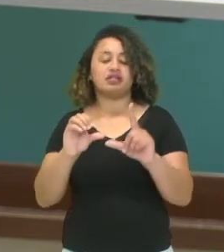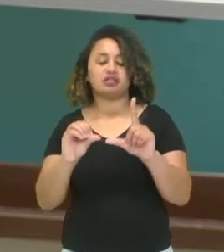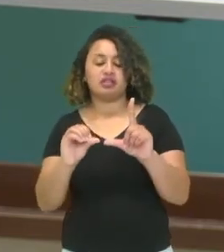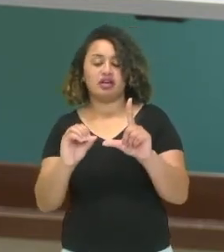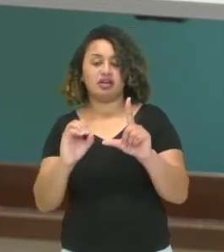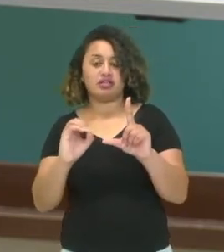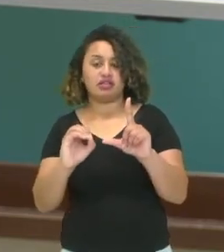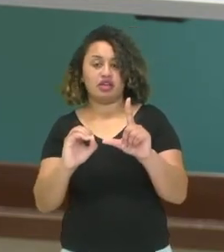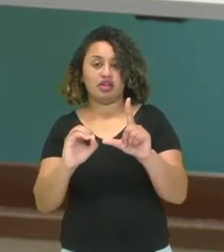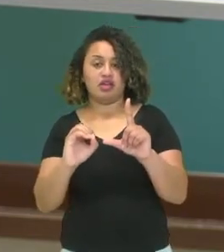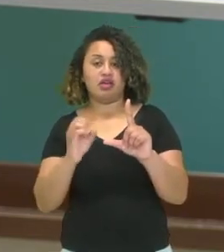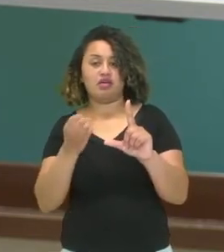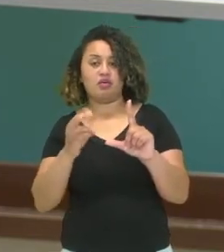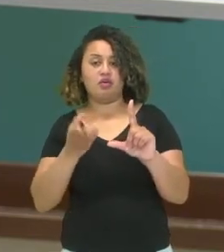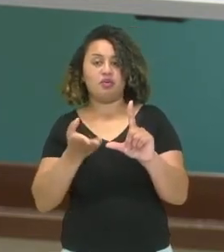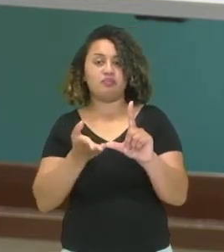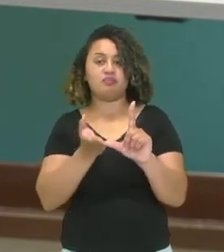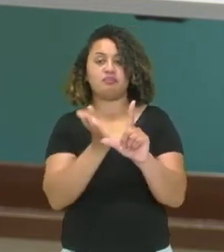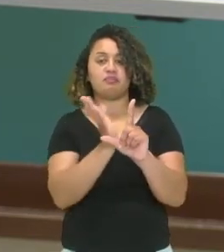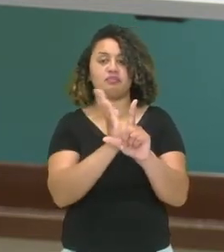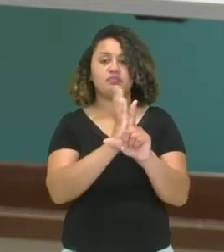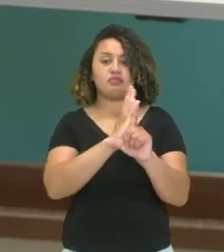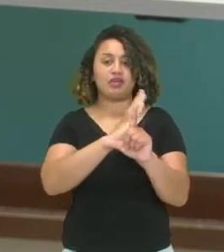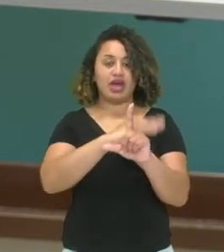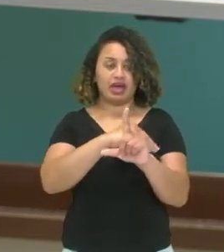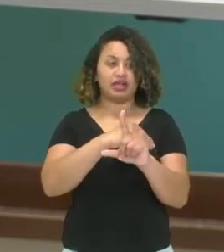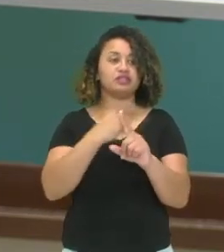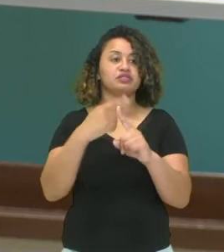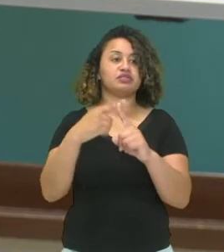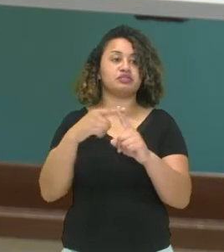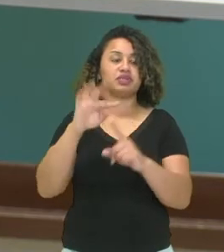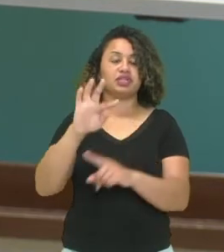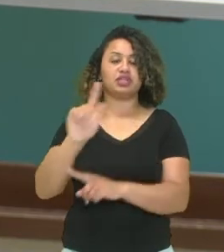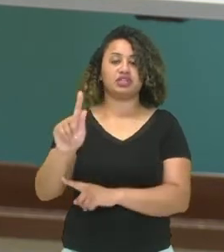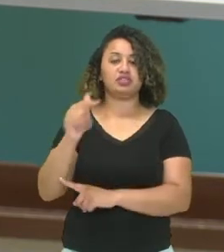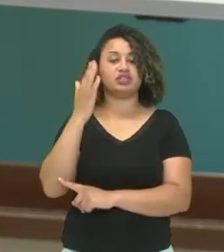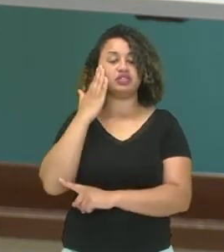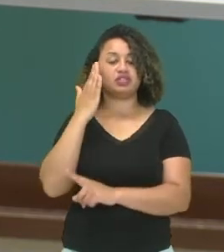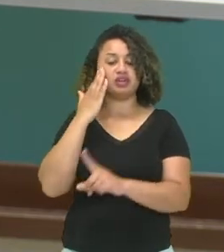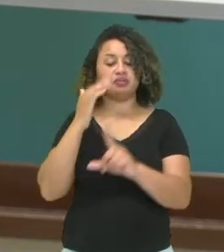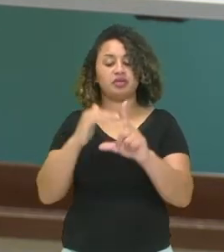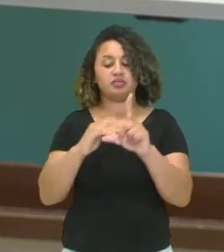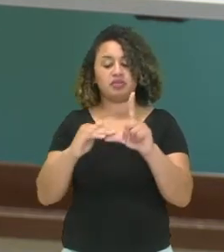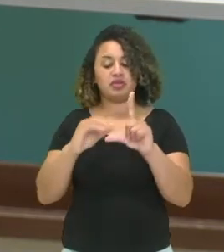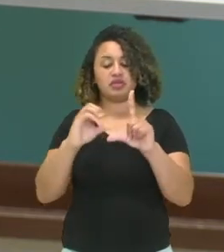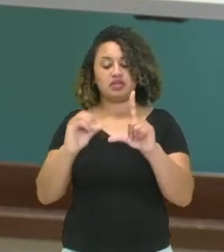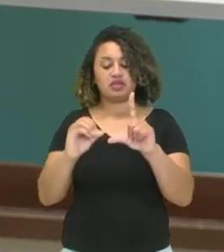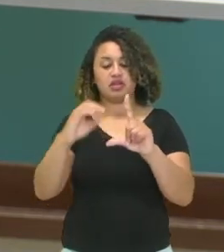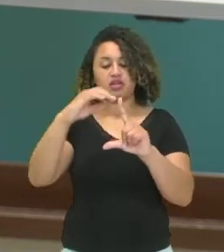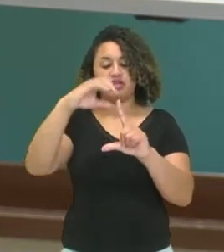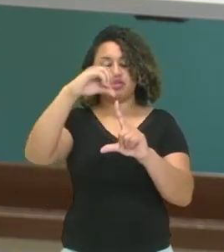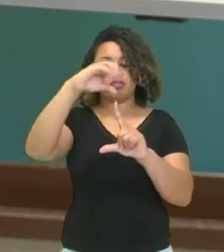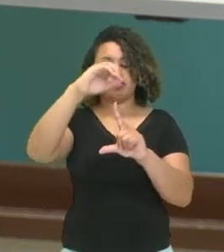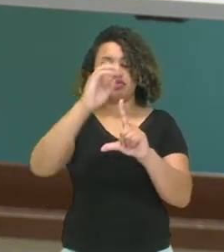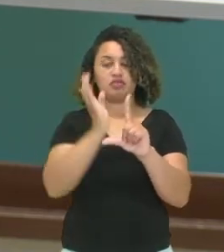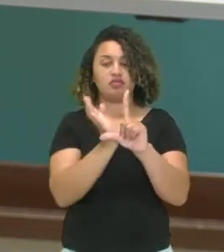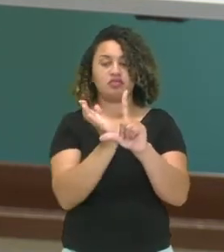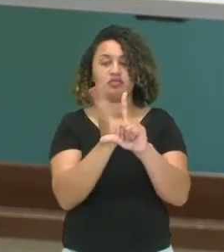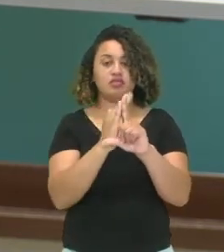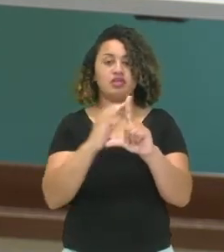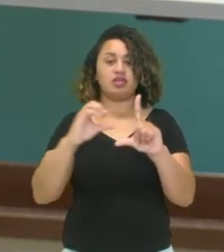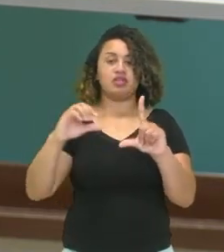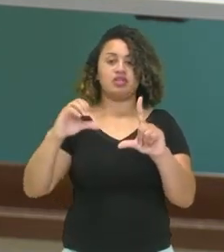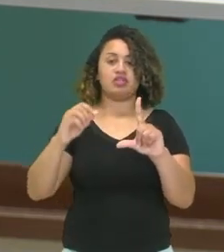zero, porque o valor da tangente, a gente sabe que nessa condição, entre 0 e 90 graus, o valor da tangente